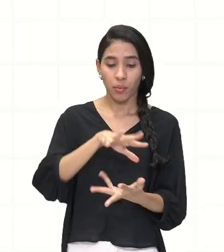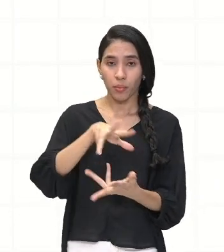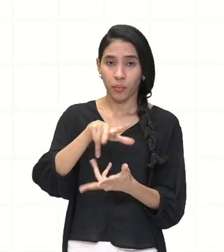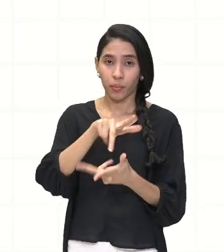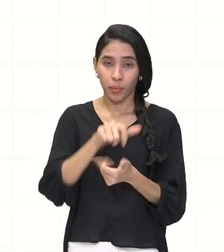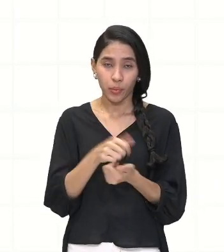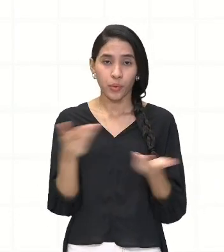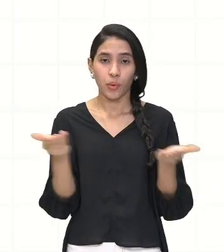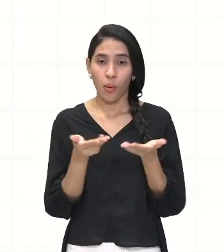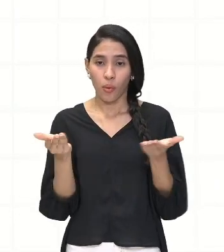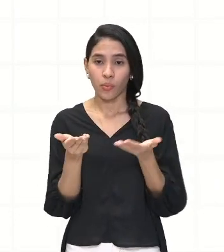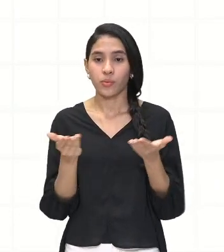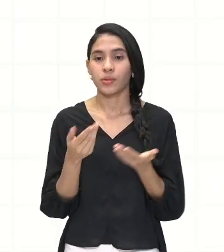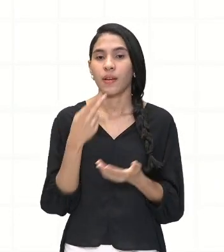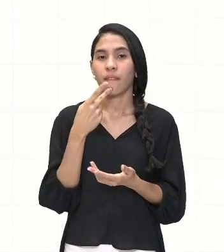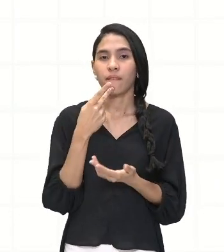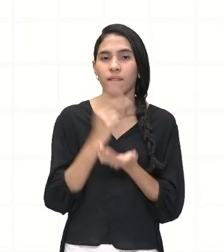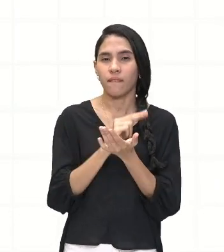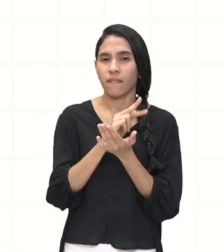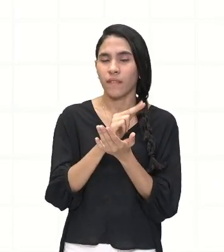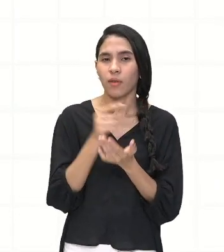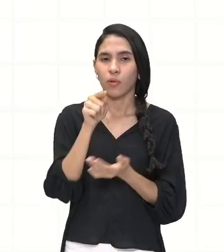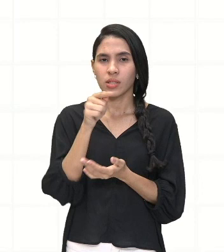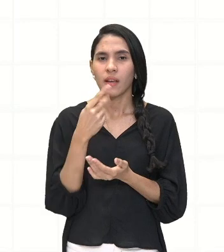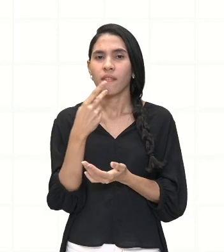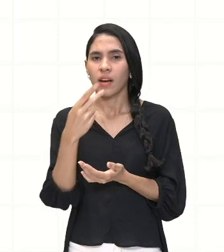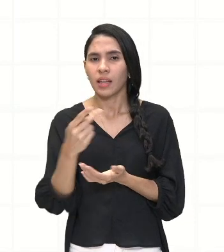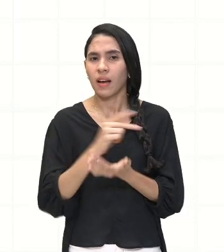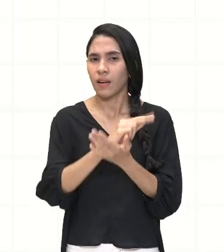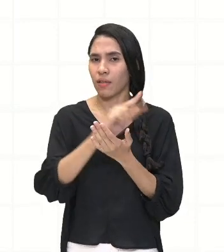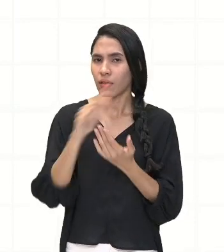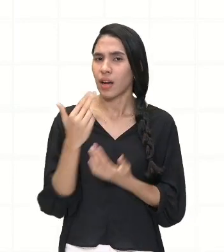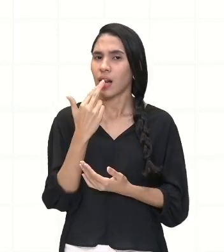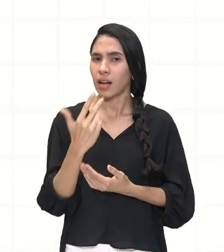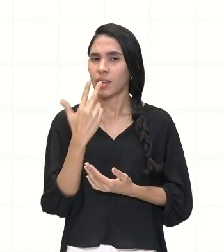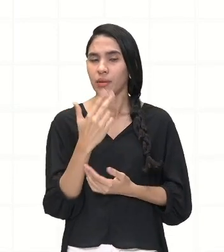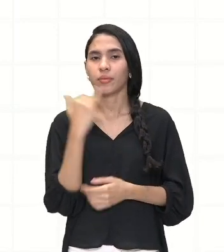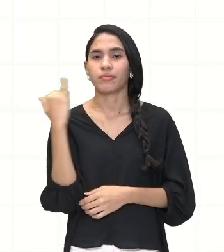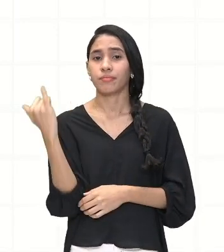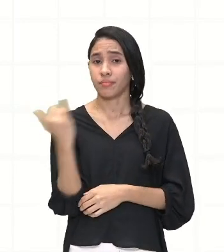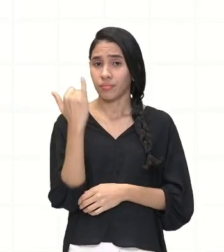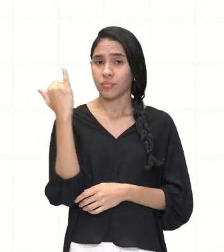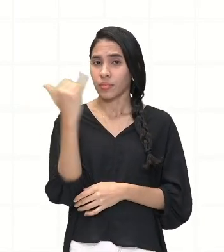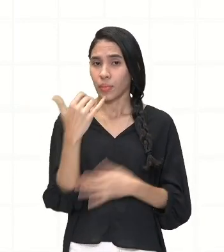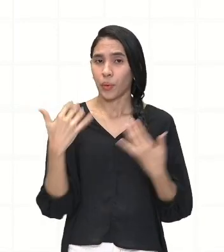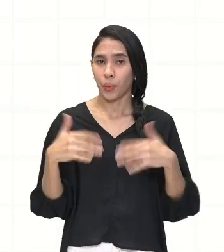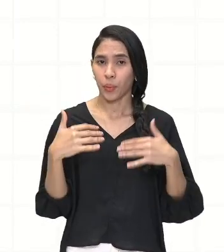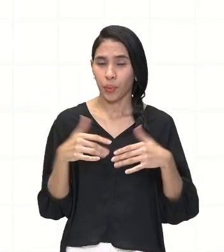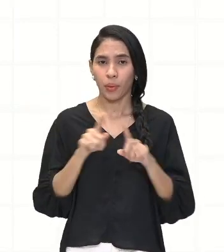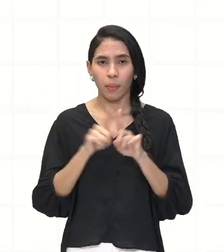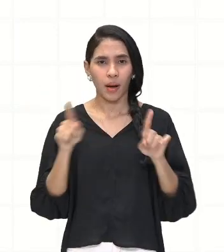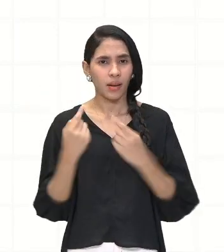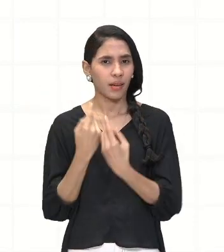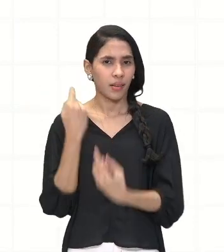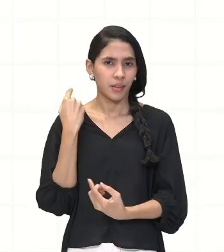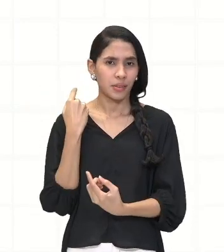globalizado, hoje, falar vários idiomas é de extrema importância. Mas naquele